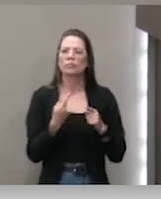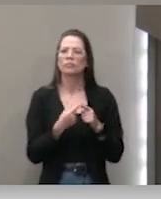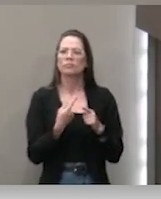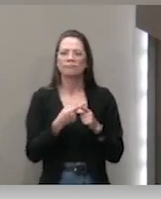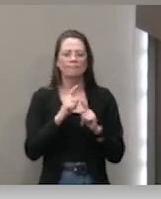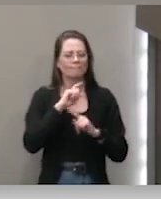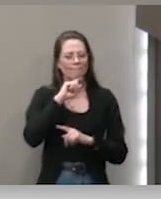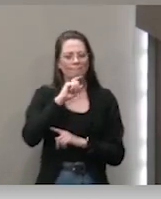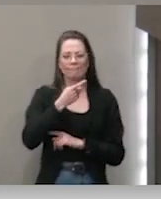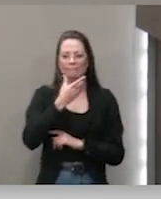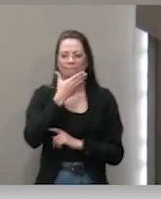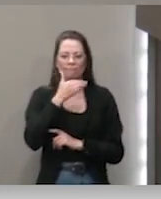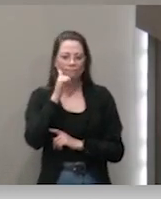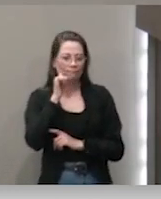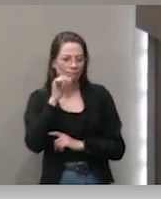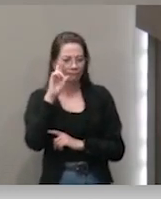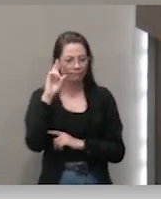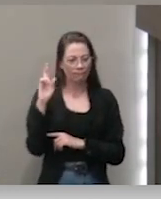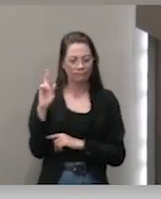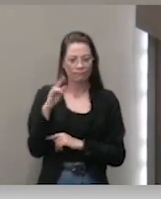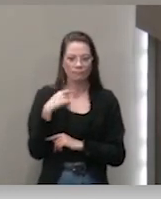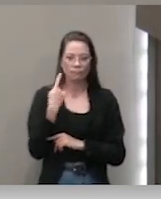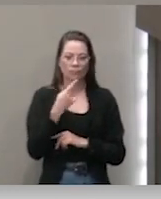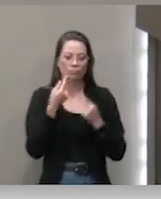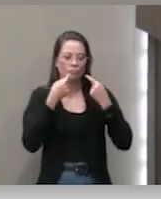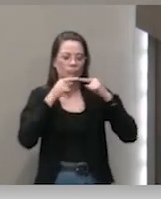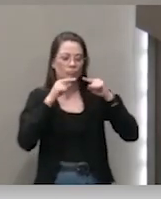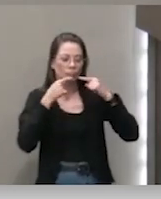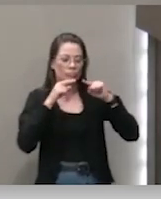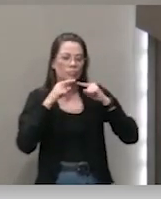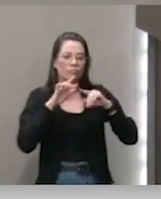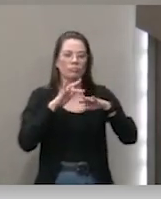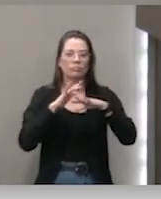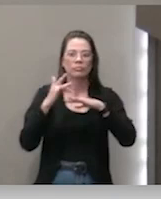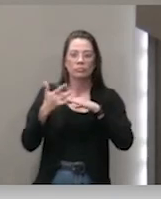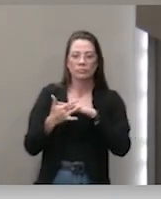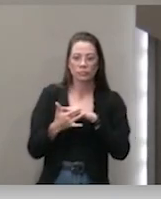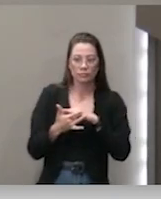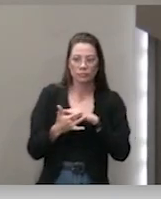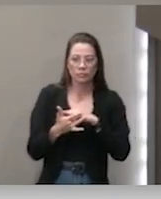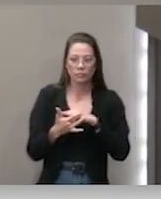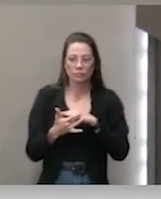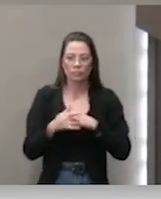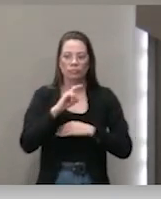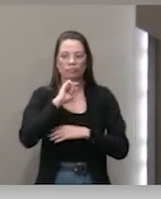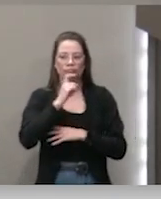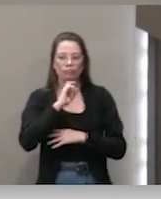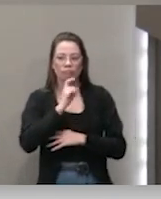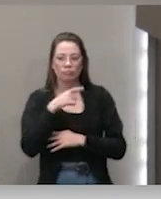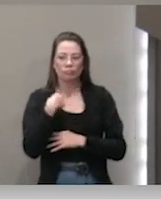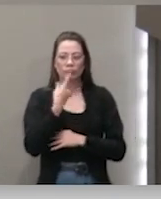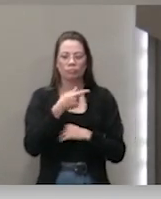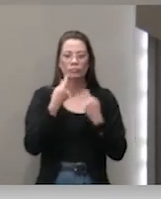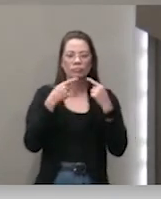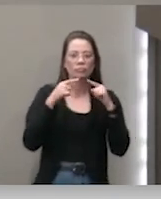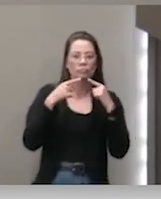adianta, senhoras e senhores, nós reclamarmos nas redes sociais, Não adianta nós reclamarmos com os